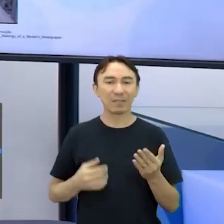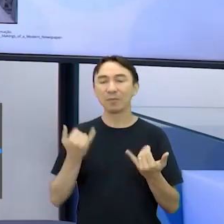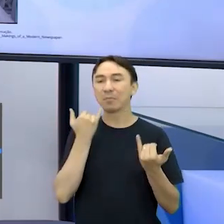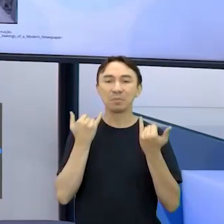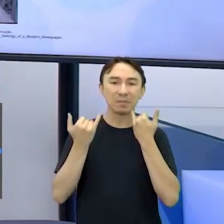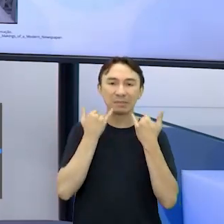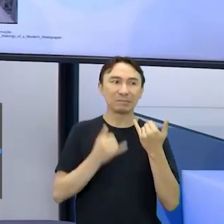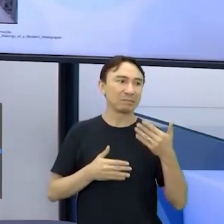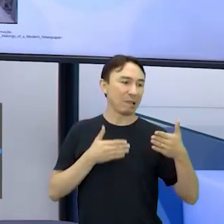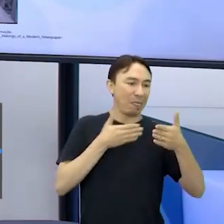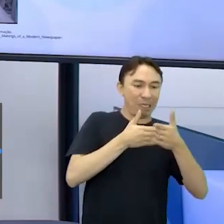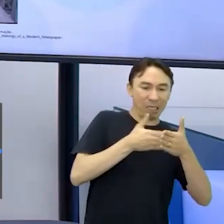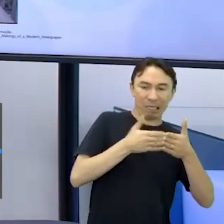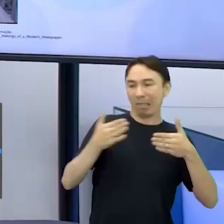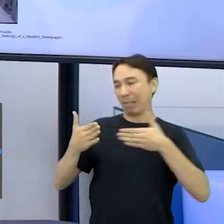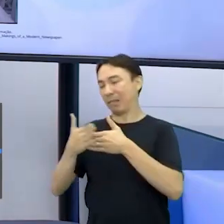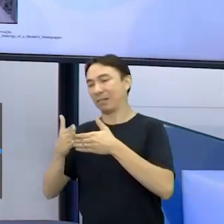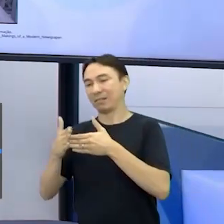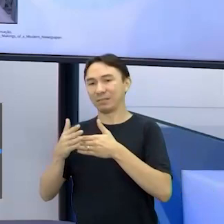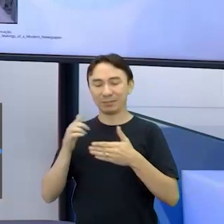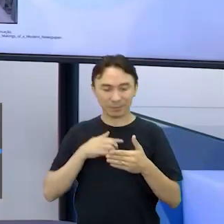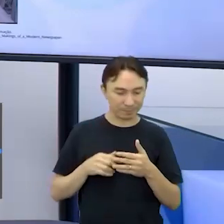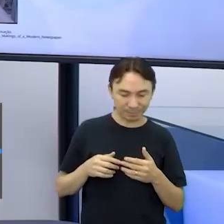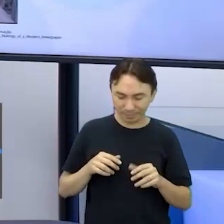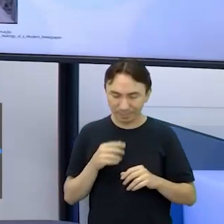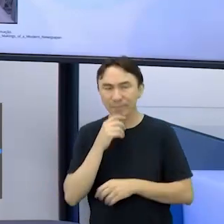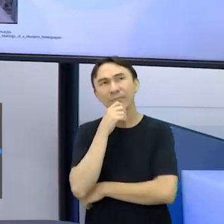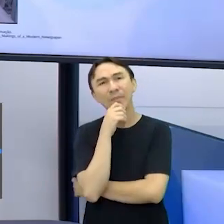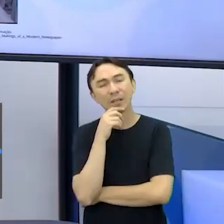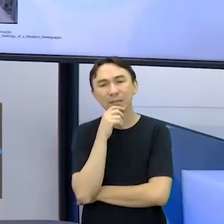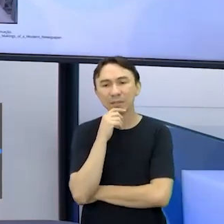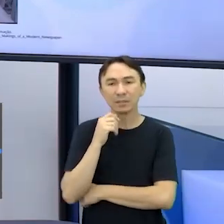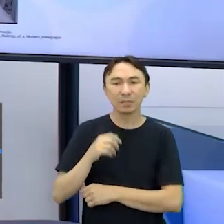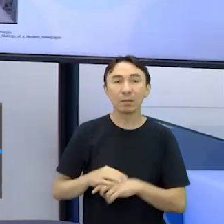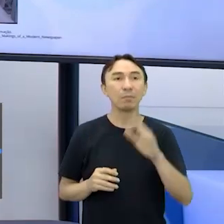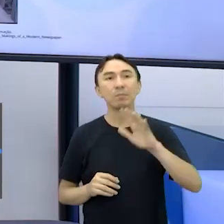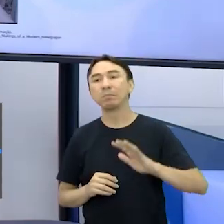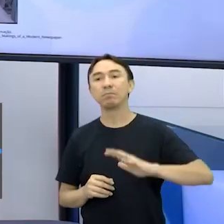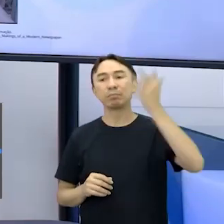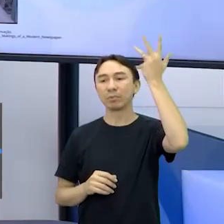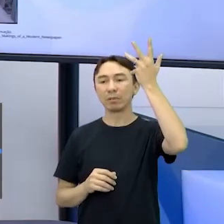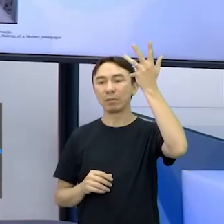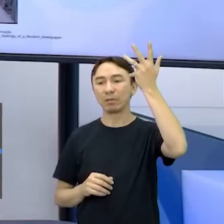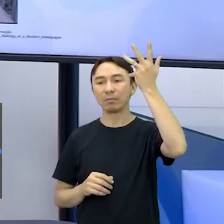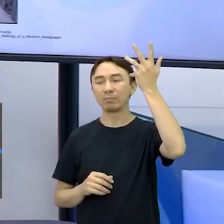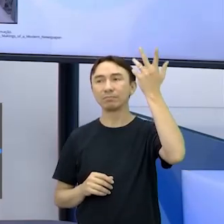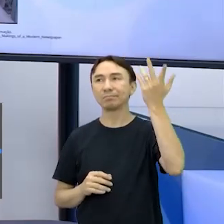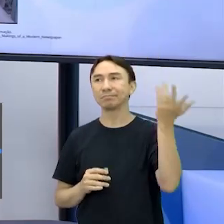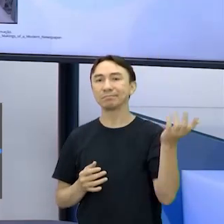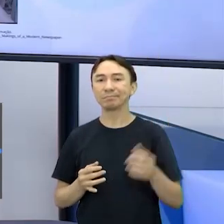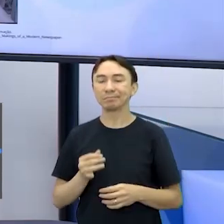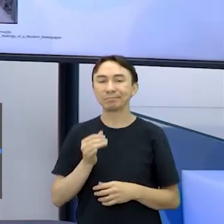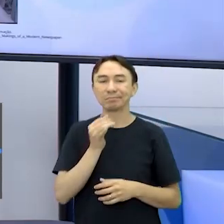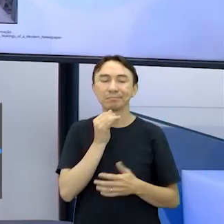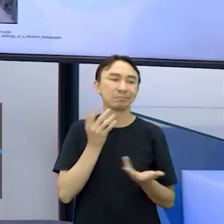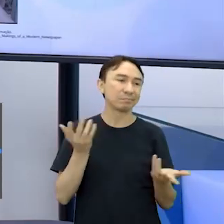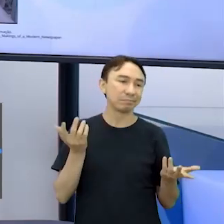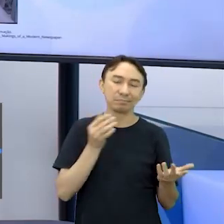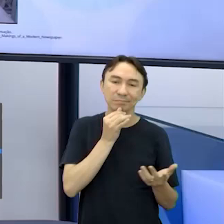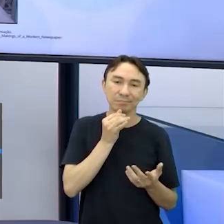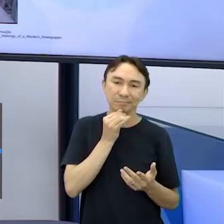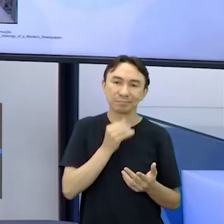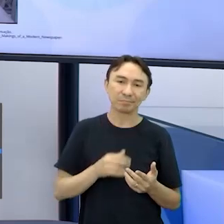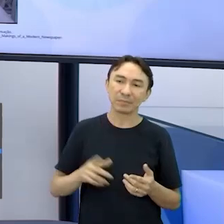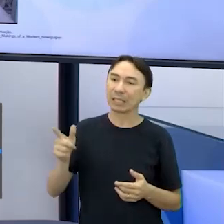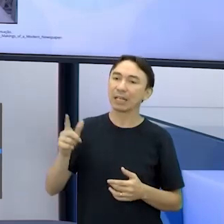Eu estou aqui na minha mesa fazendo alguma coisa, aí aconteceu, sei lá, um problema num